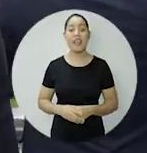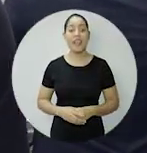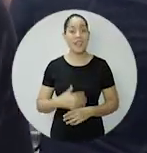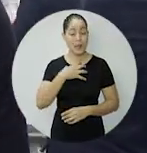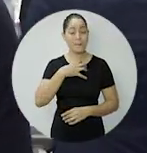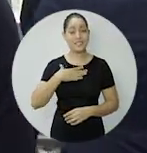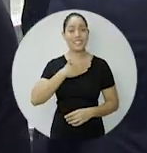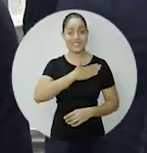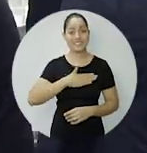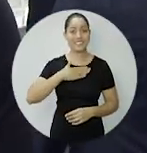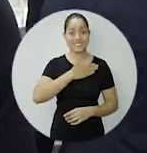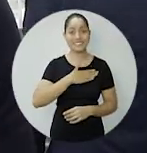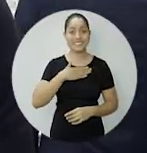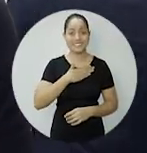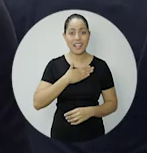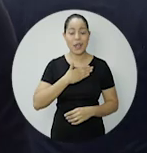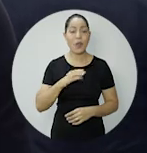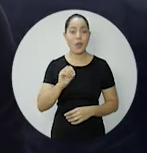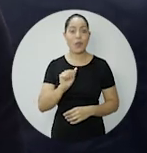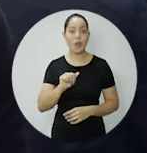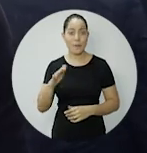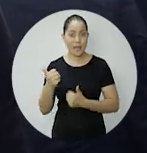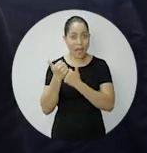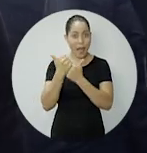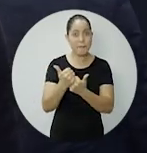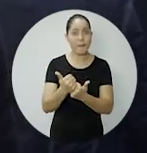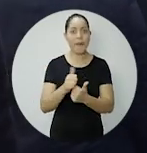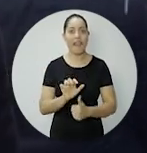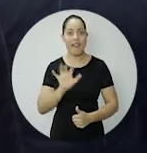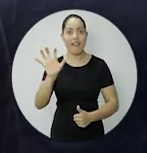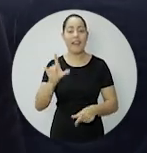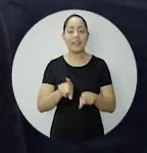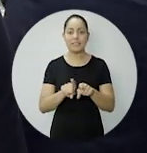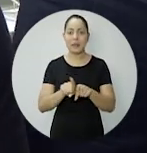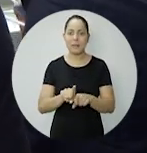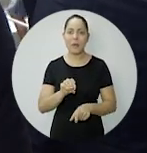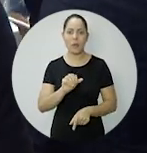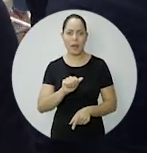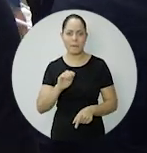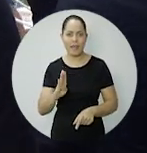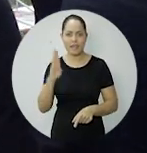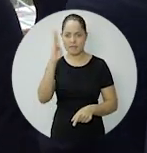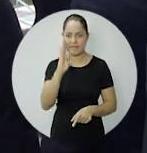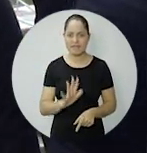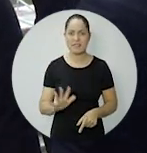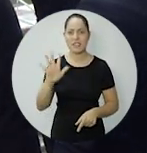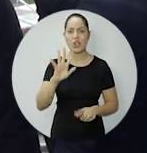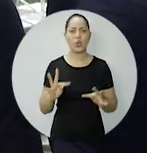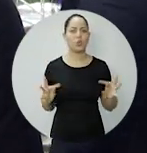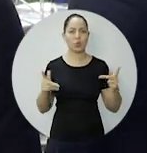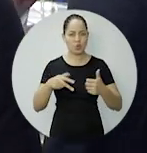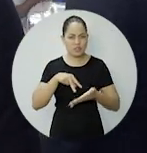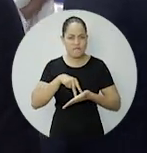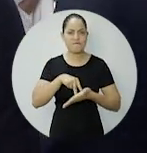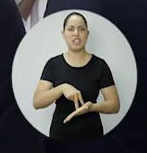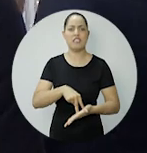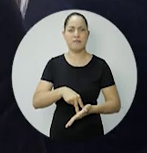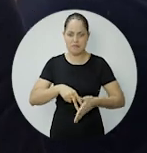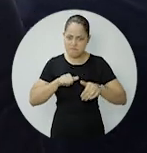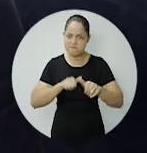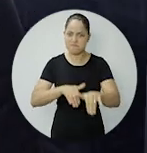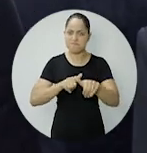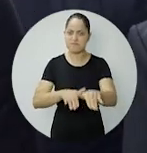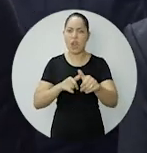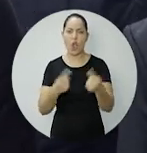todo o apoio que eu tive da OAB Nacional, da OAB Estadual, e que seguimos firme e em frente contra todo